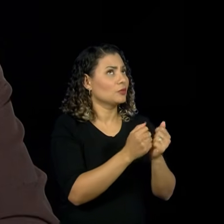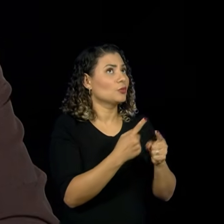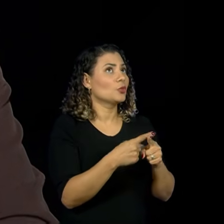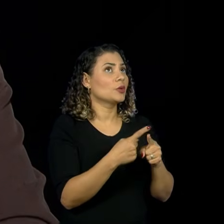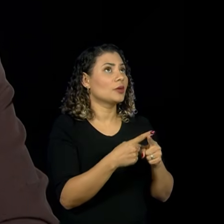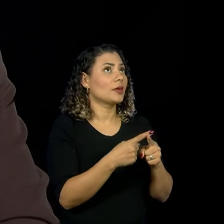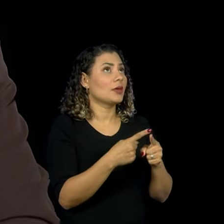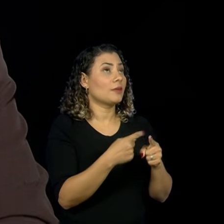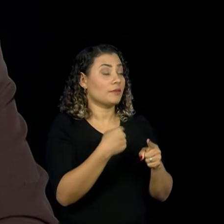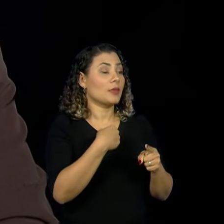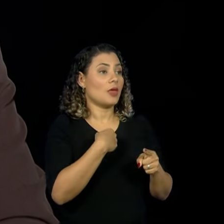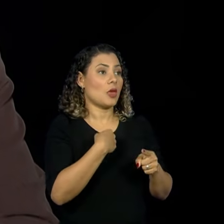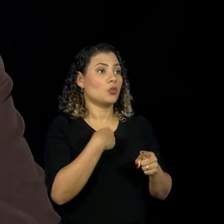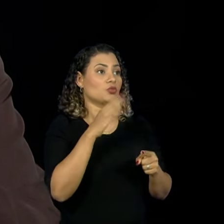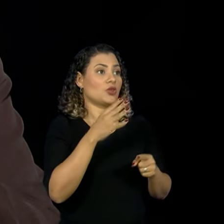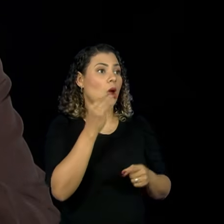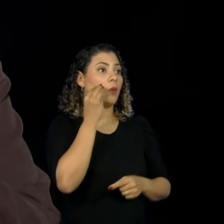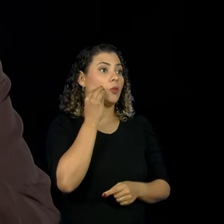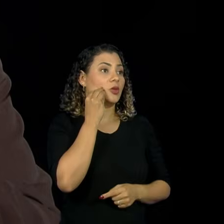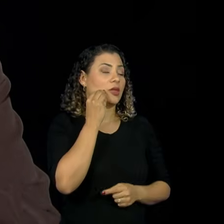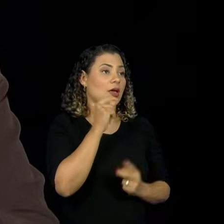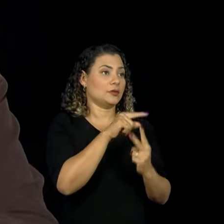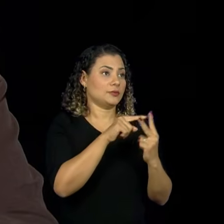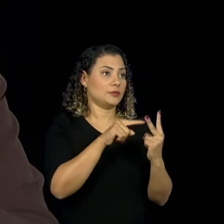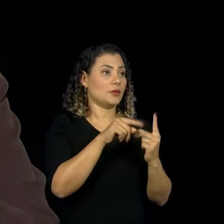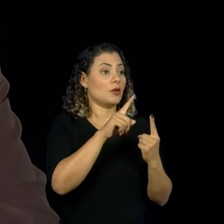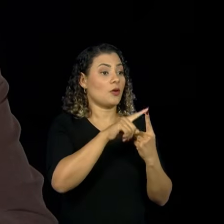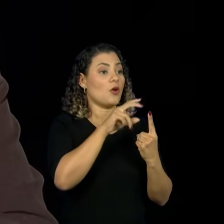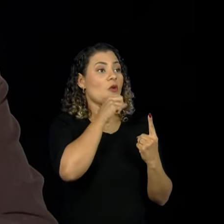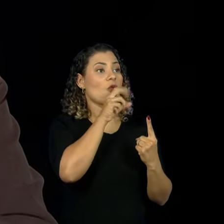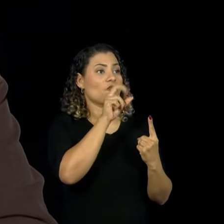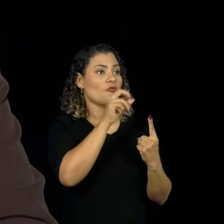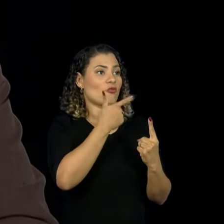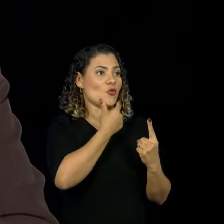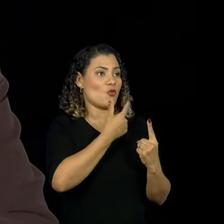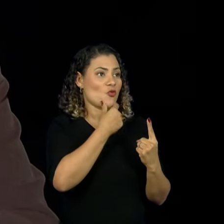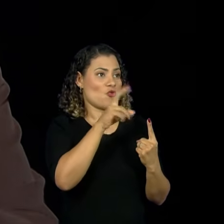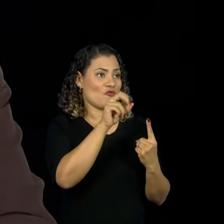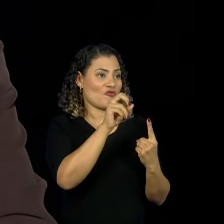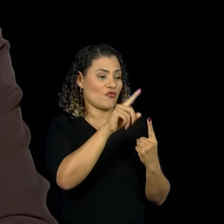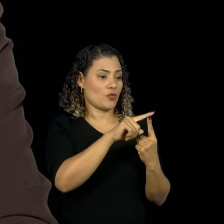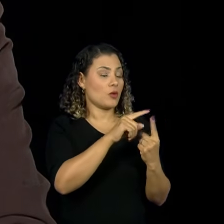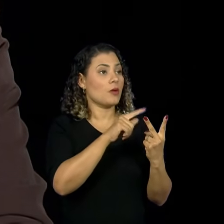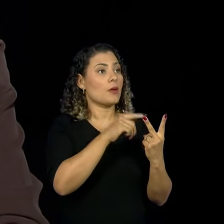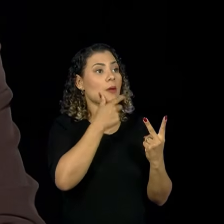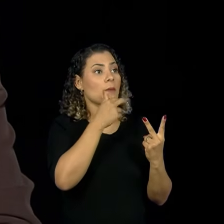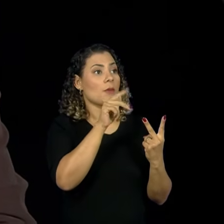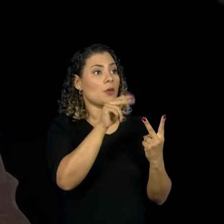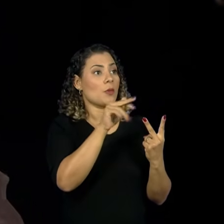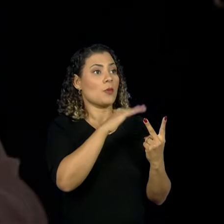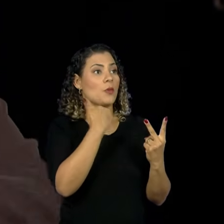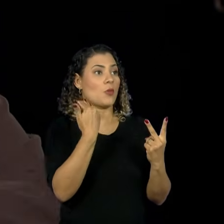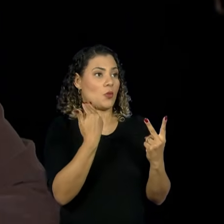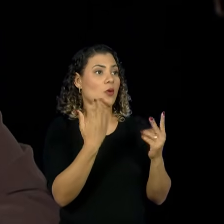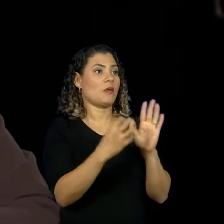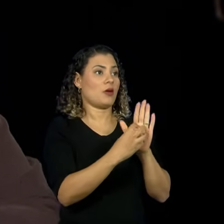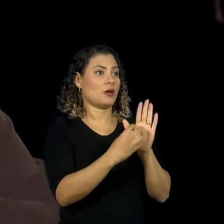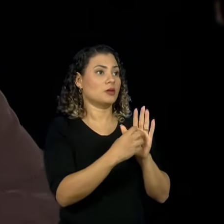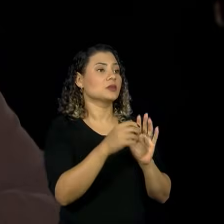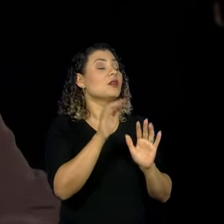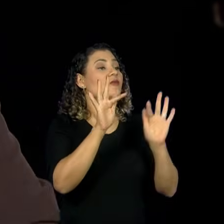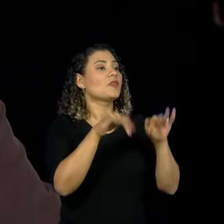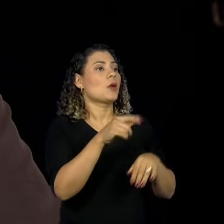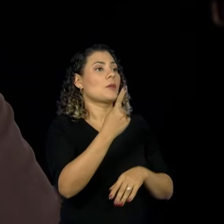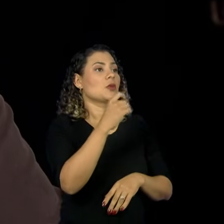Eu acabei tendo 2 chances com o meu avô, já velhinho, e o meu irmão, que morreu de AIDS no final dos anos